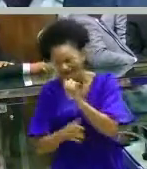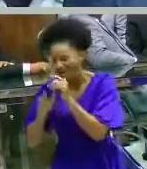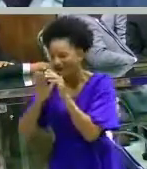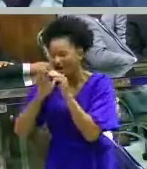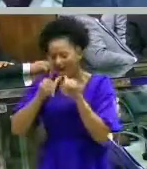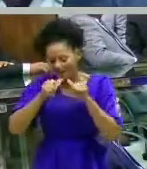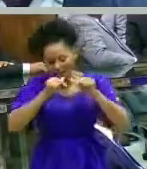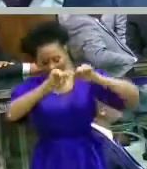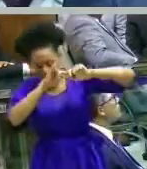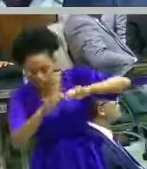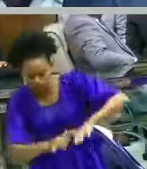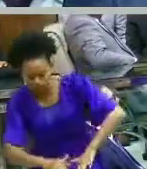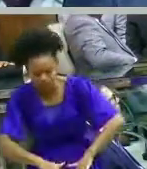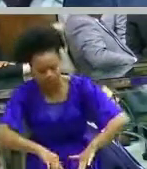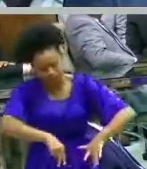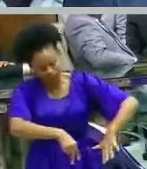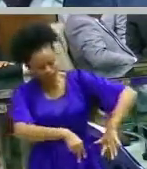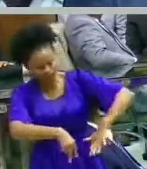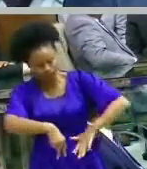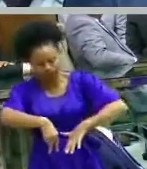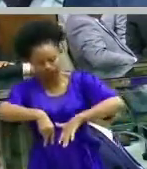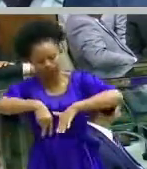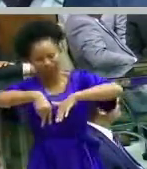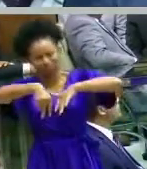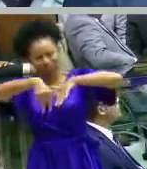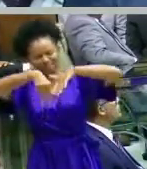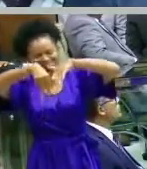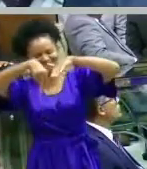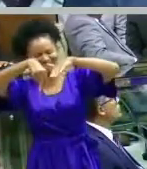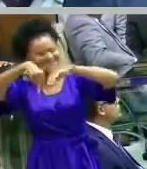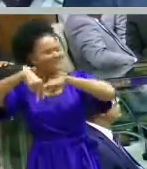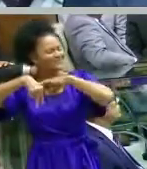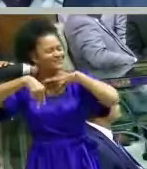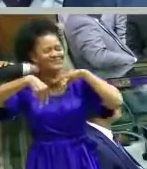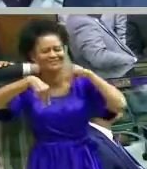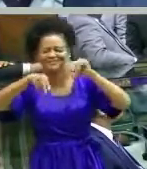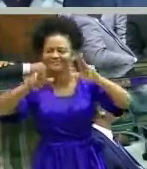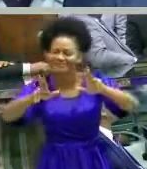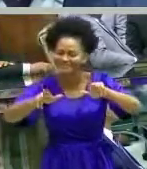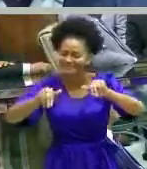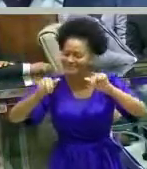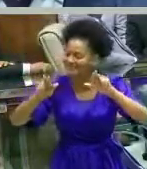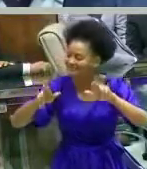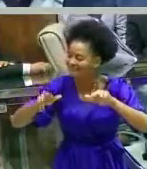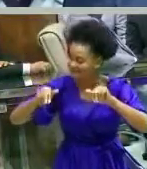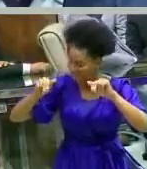mares, as águas não te